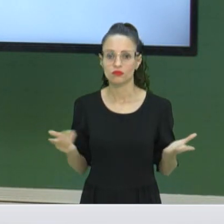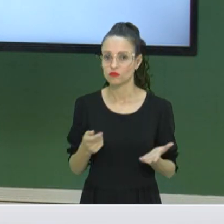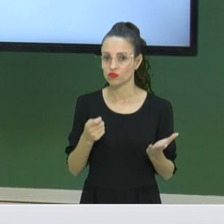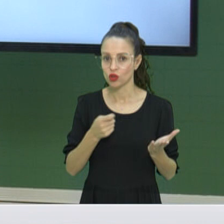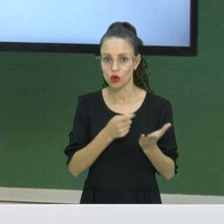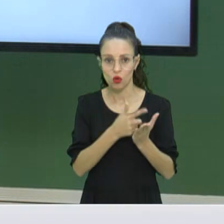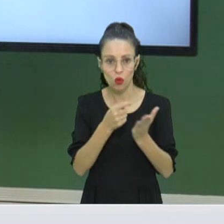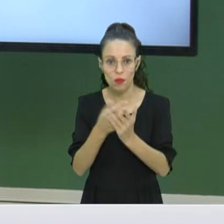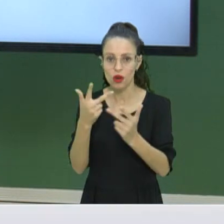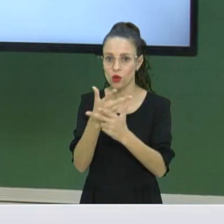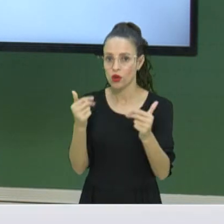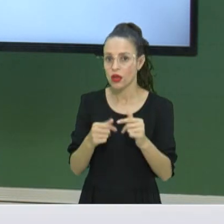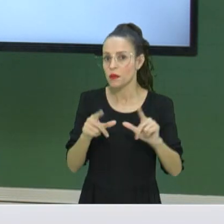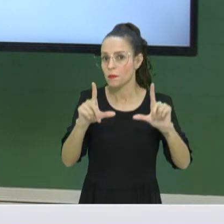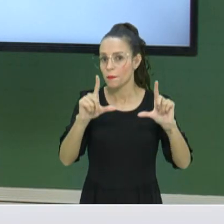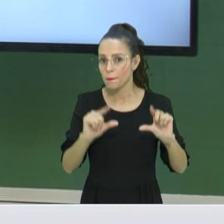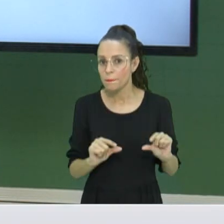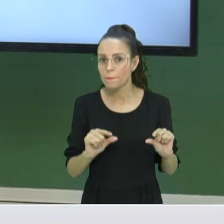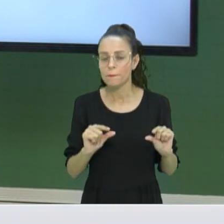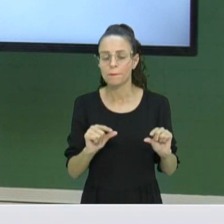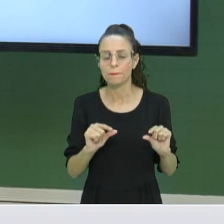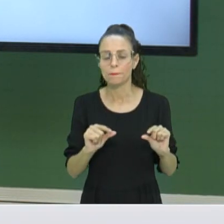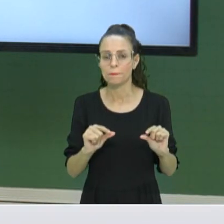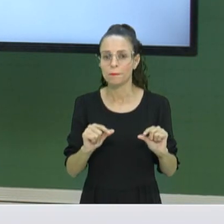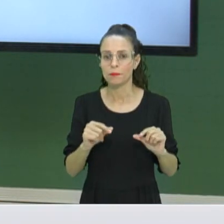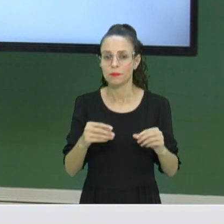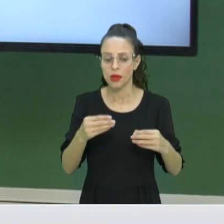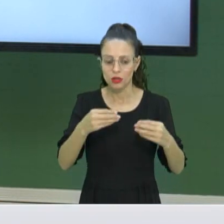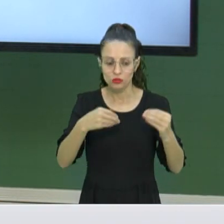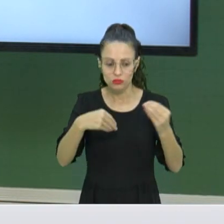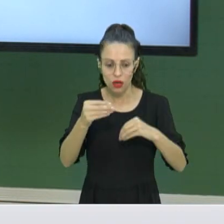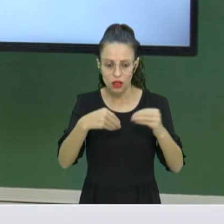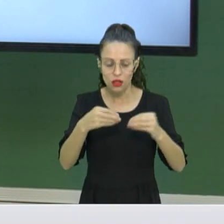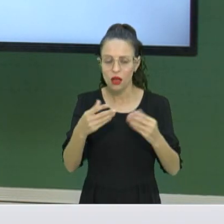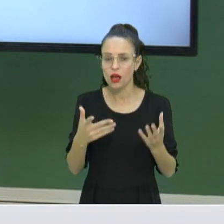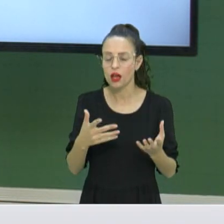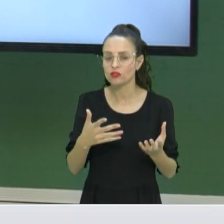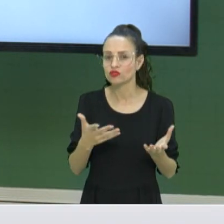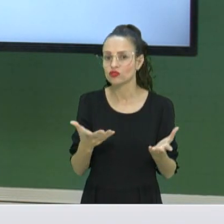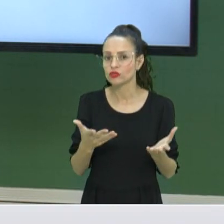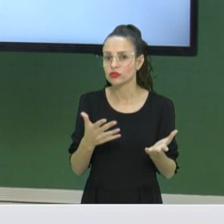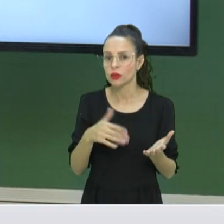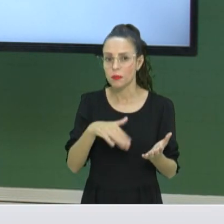Comprando coisas menos embaladas, né, mais a granel,